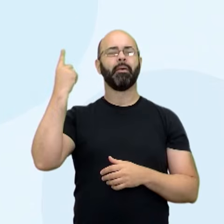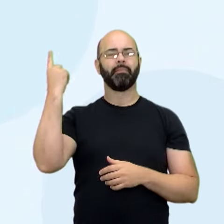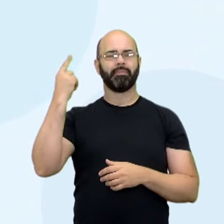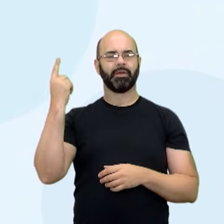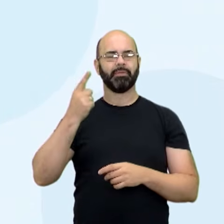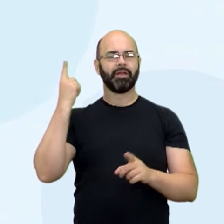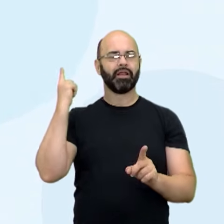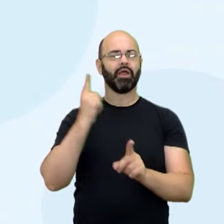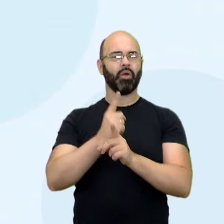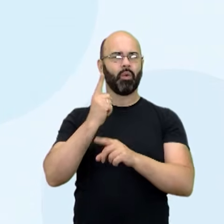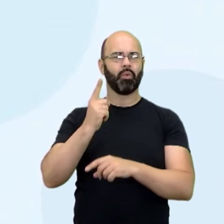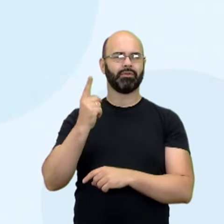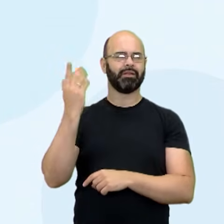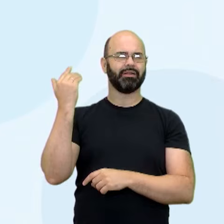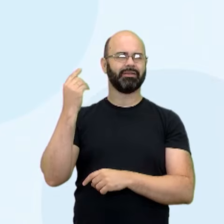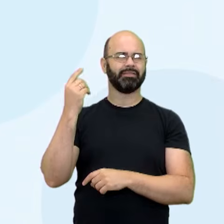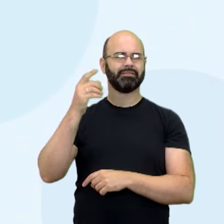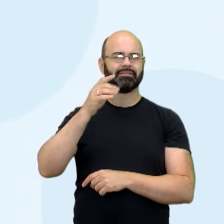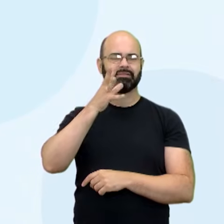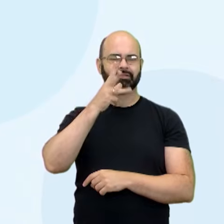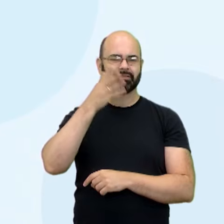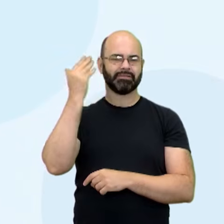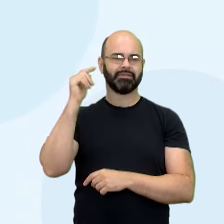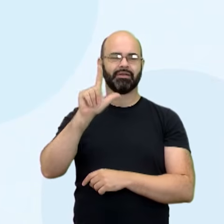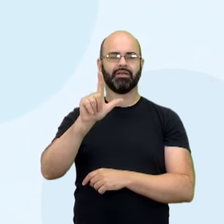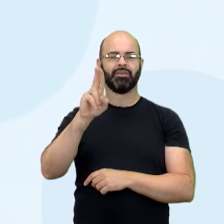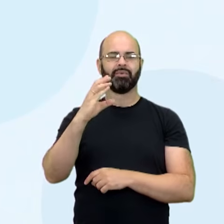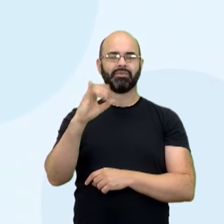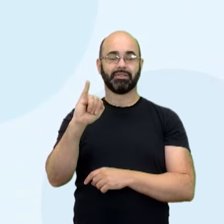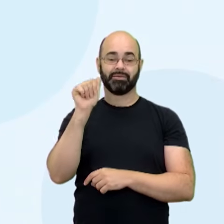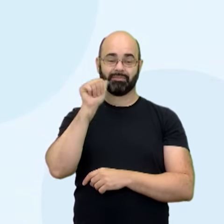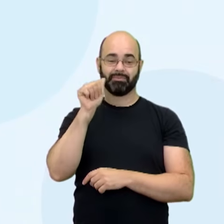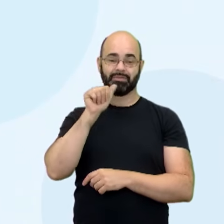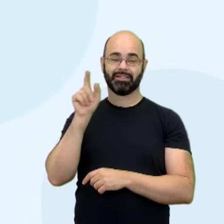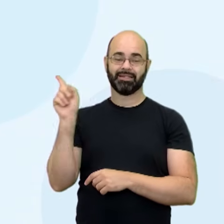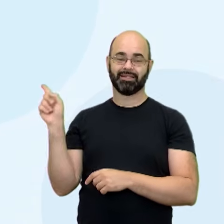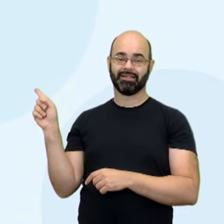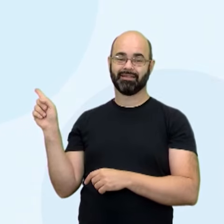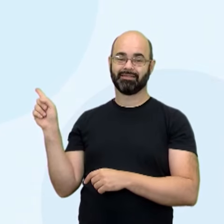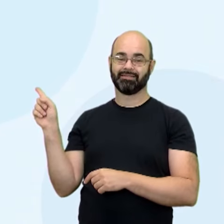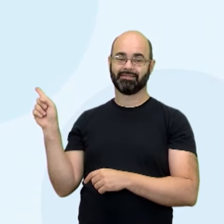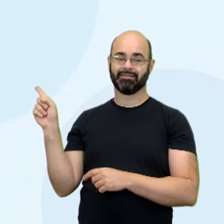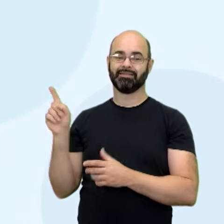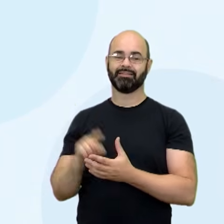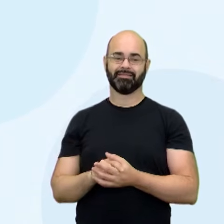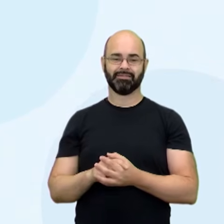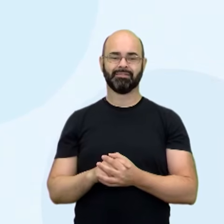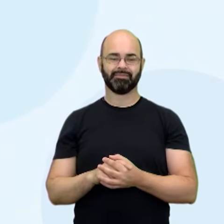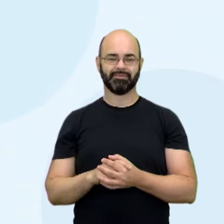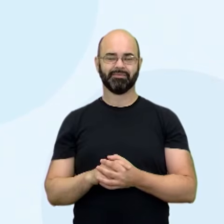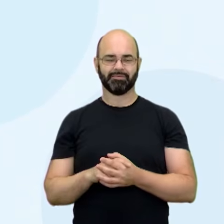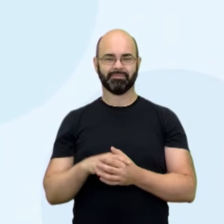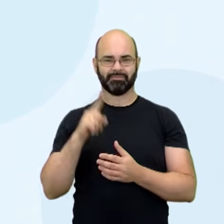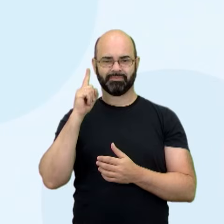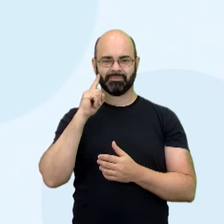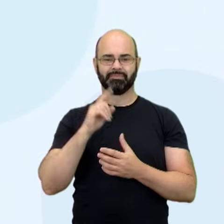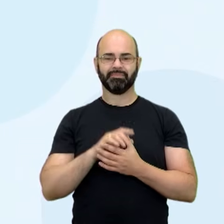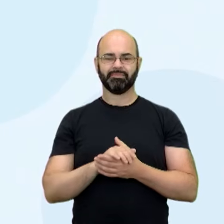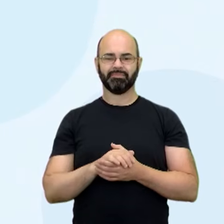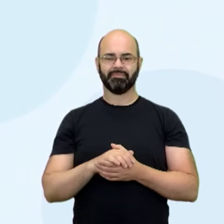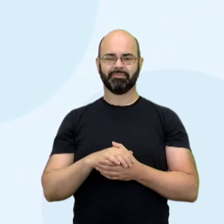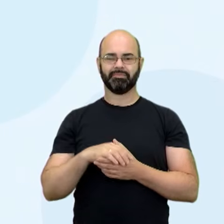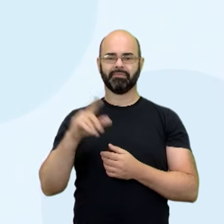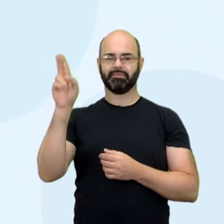que é o nosso antepassado mais antigo, é a Lúcia, inclusive é uma mulher. Sim. Né? Ela é uma fóssil de Australopithecus afarensis